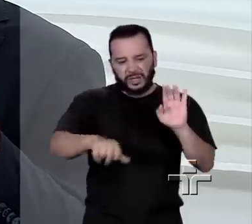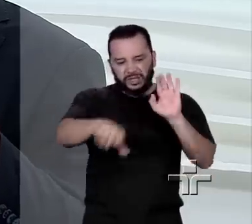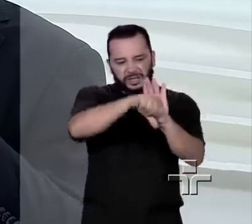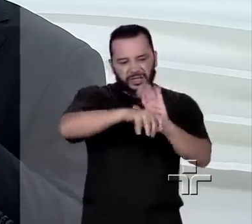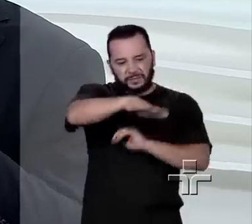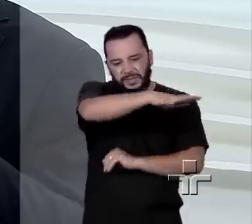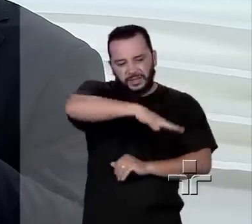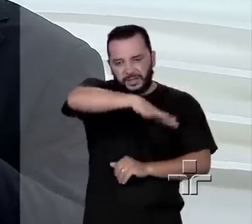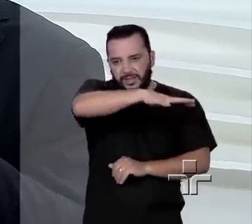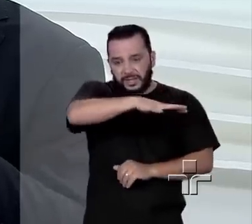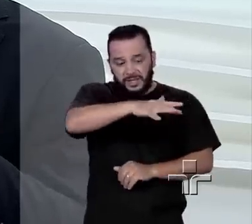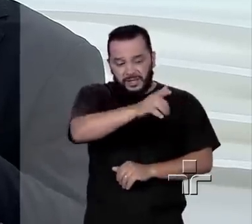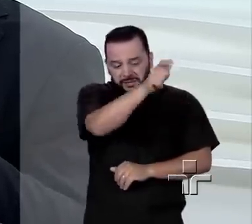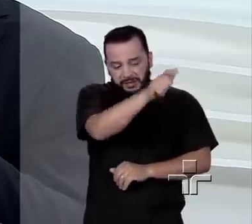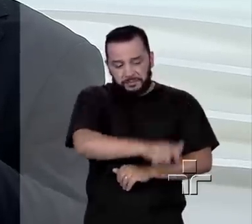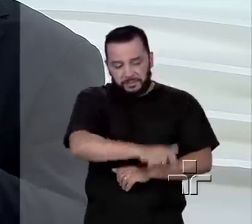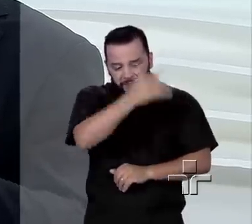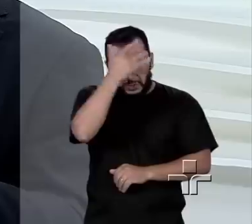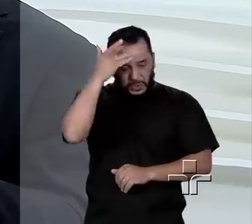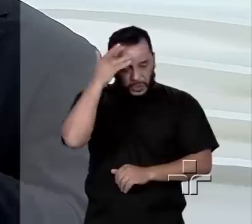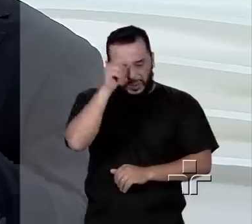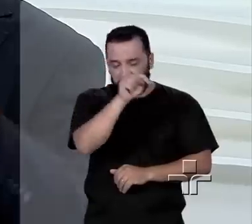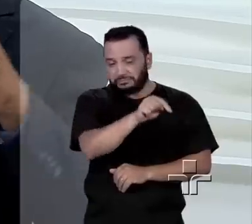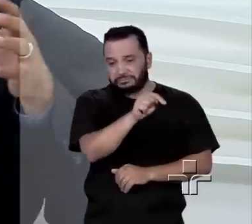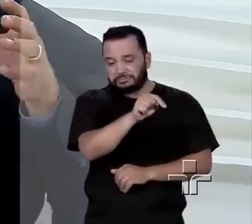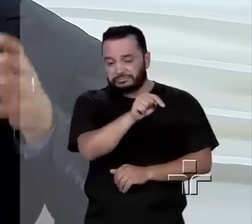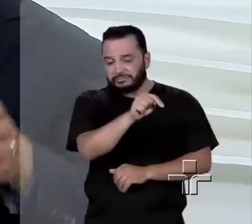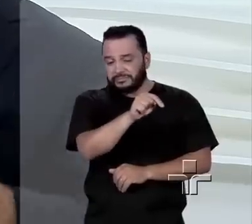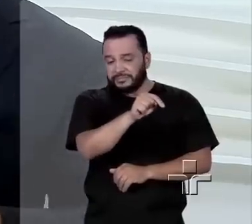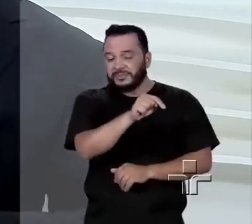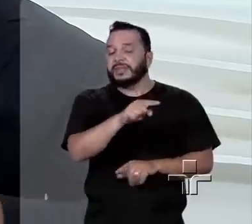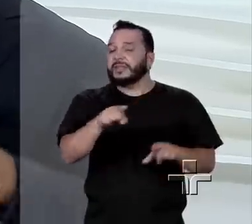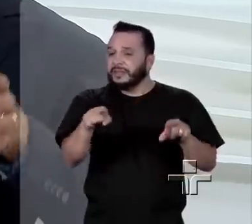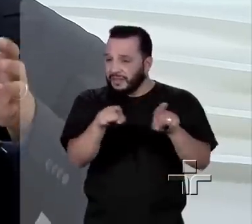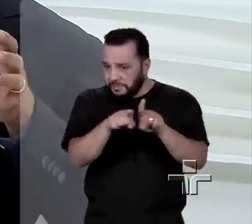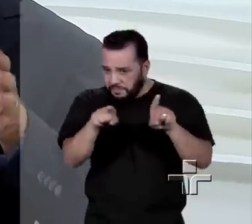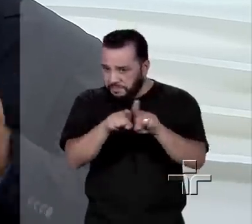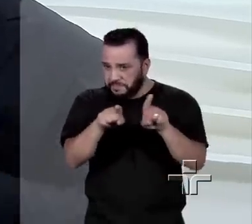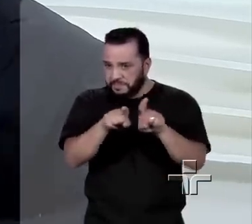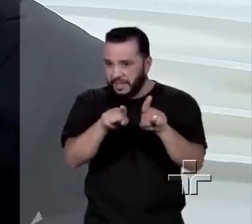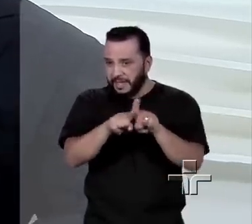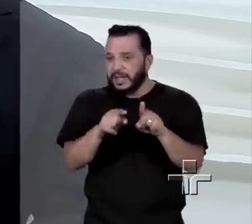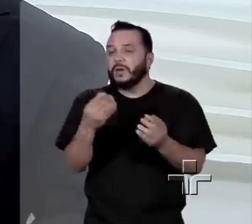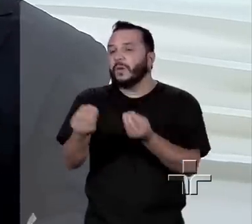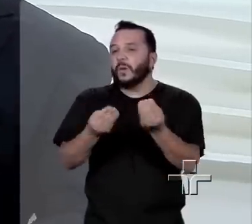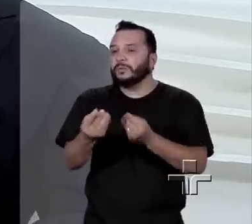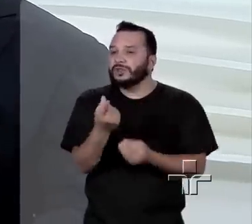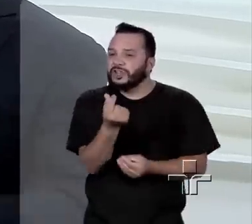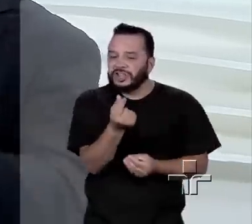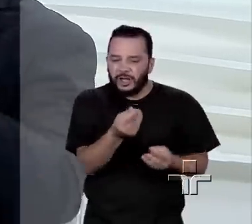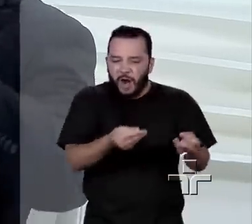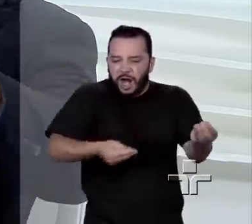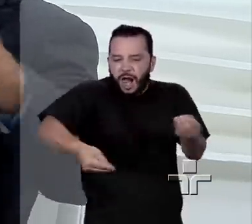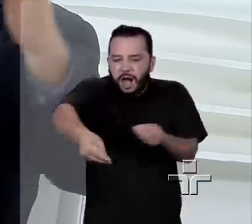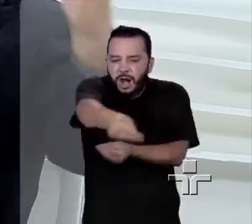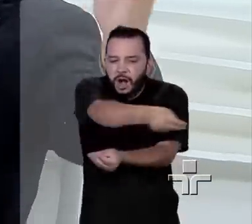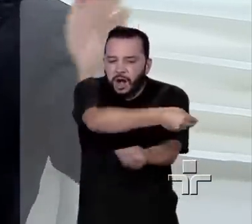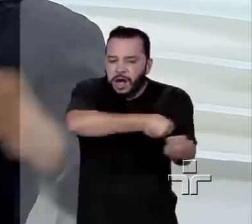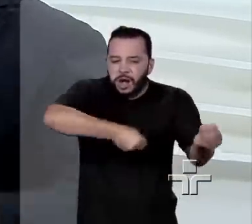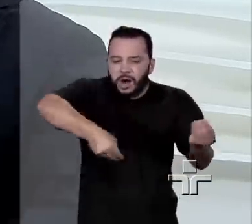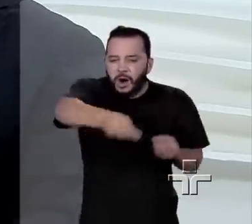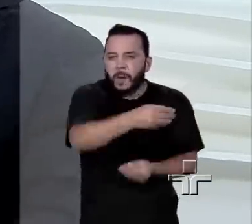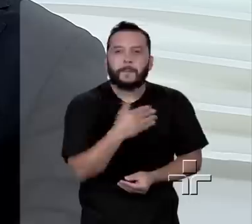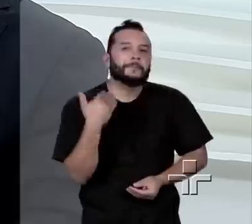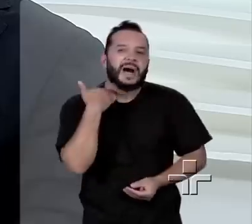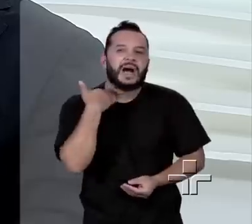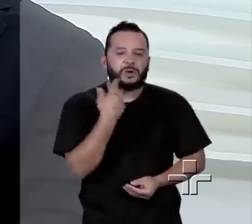mas principalmente de se acompanhar o dinheiro do crime organizado, em todos os níveis, não só